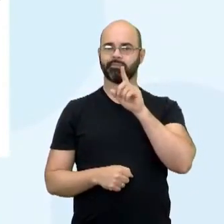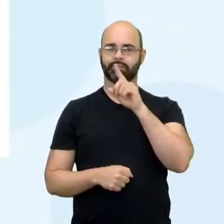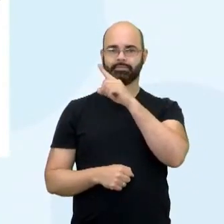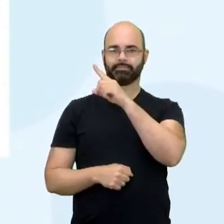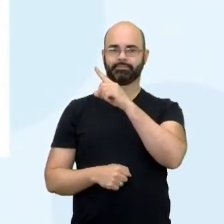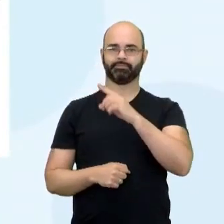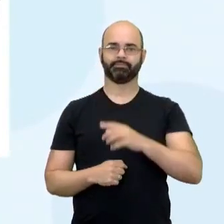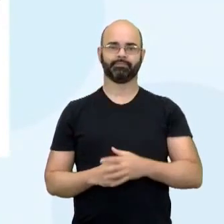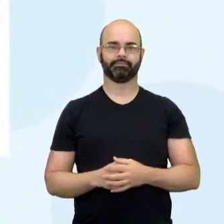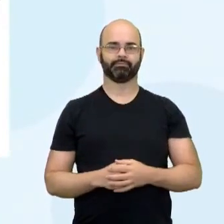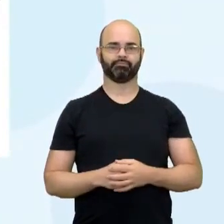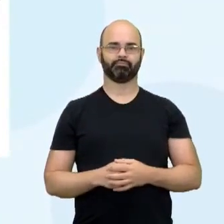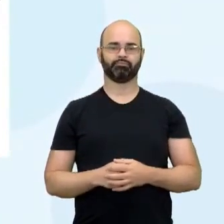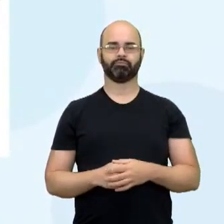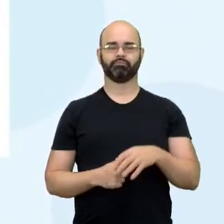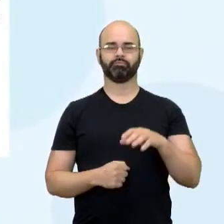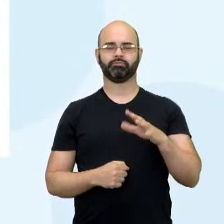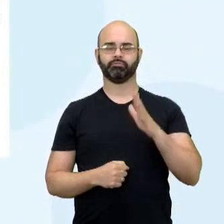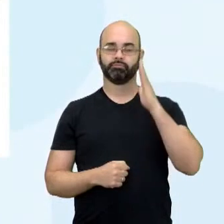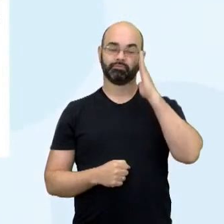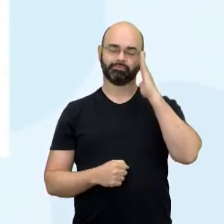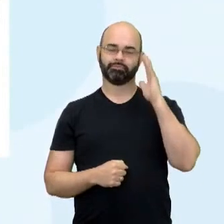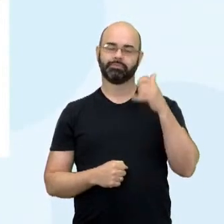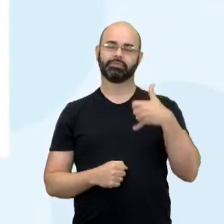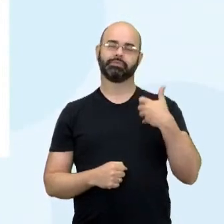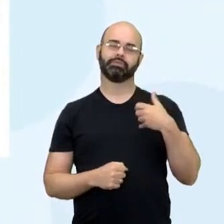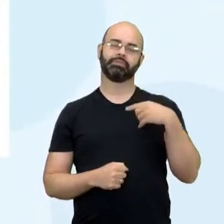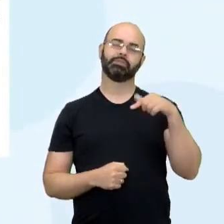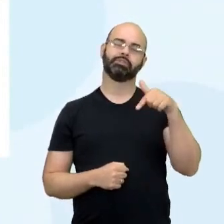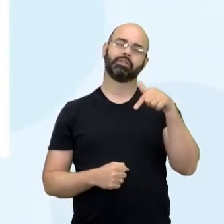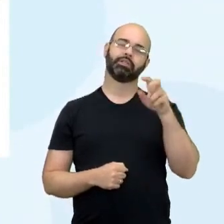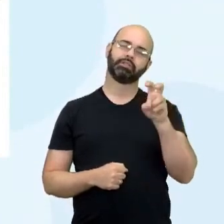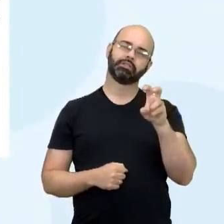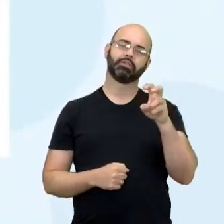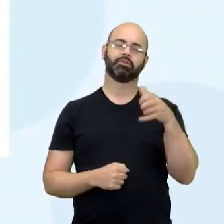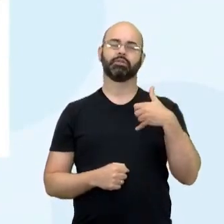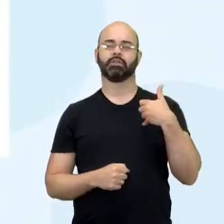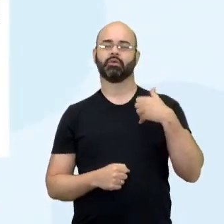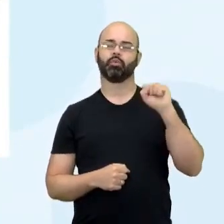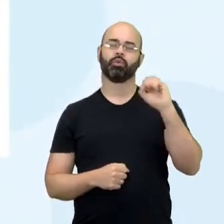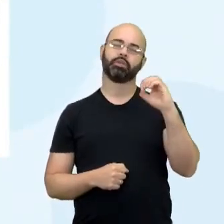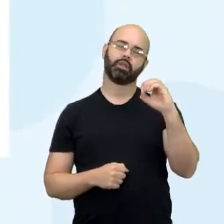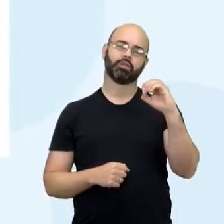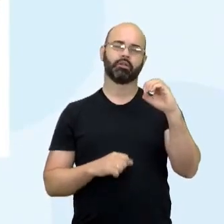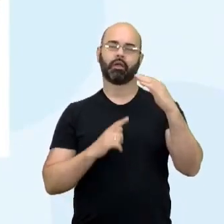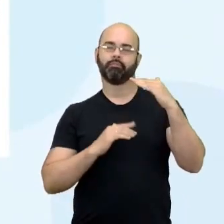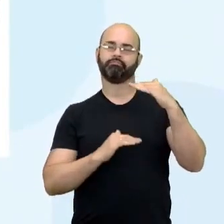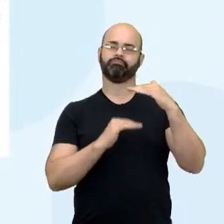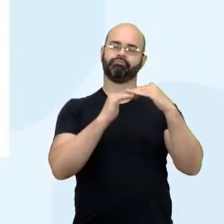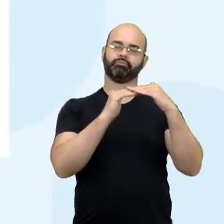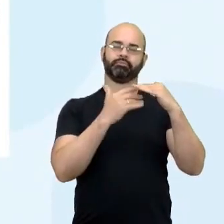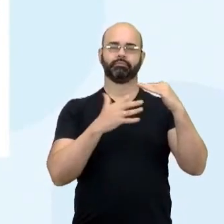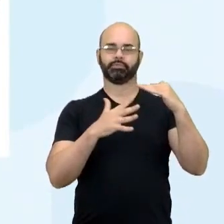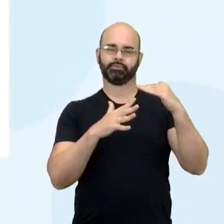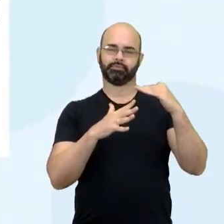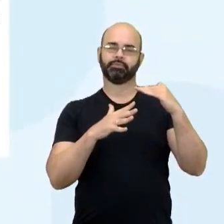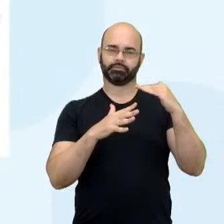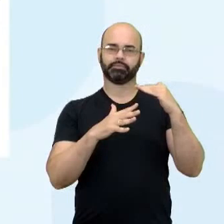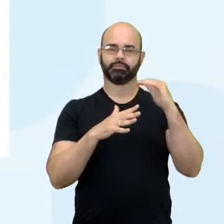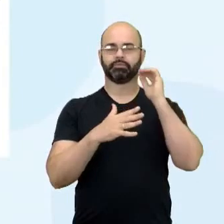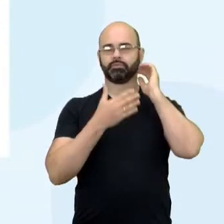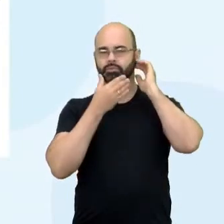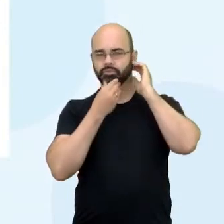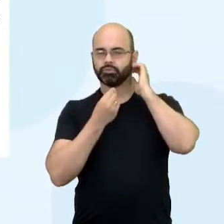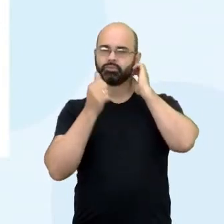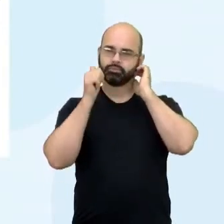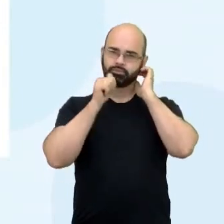de em torno aí, por exemplo, no Brasil é em torno de 75 a 80 anos, tá? A expectativa de vida, né? Fazendo aí uma média entre homens